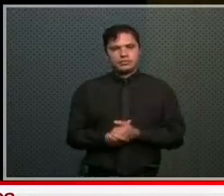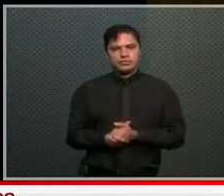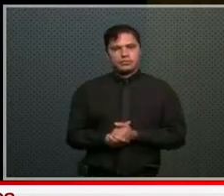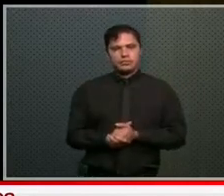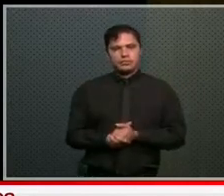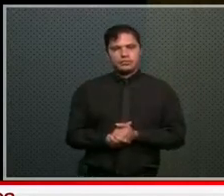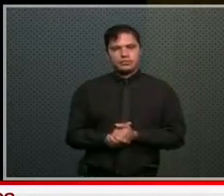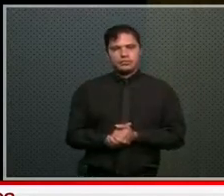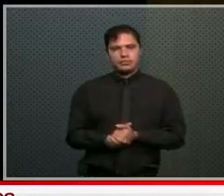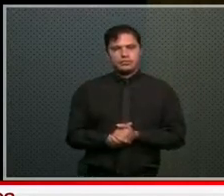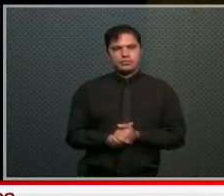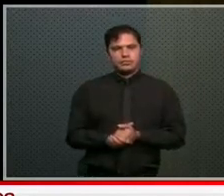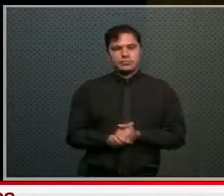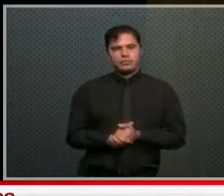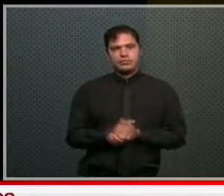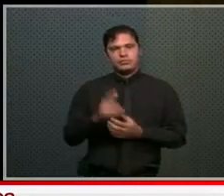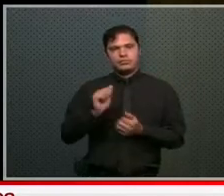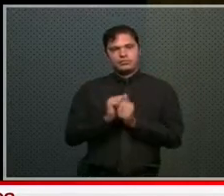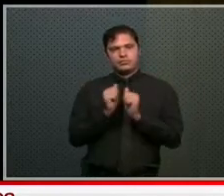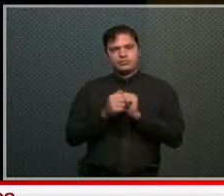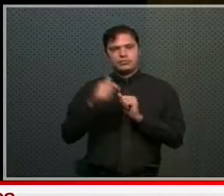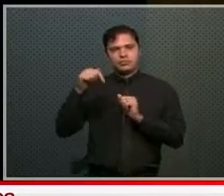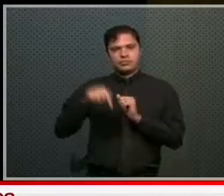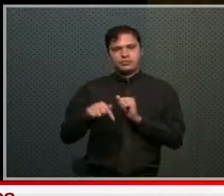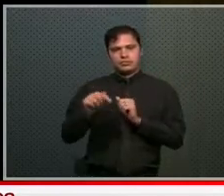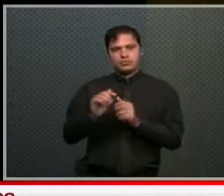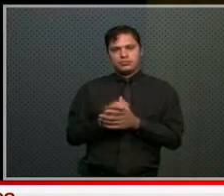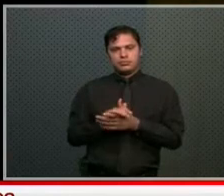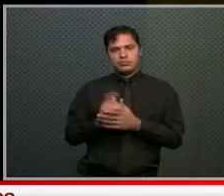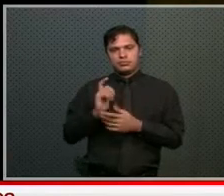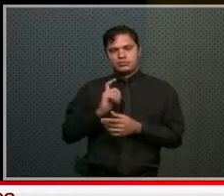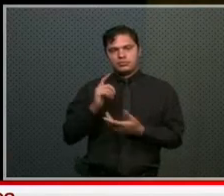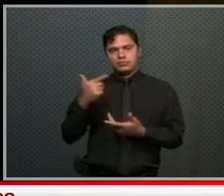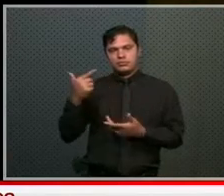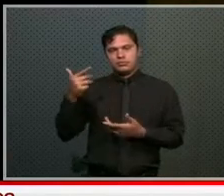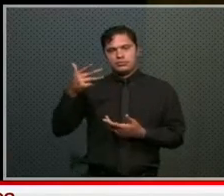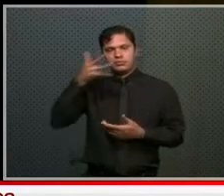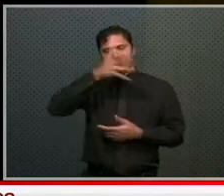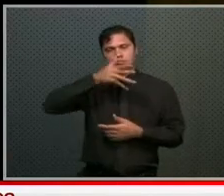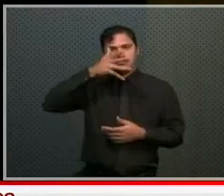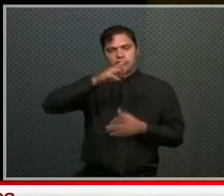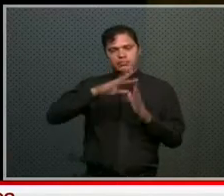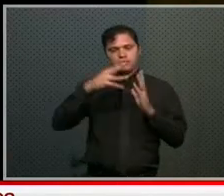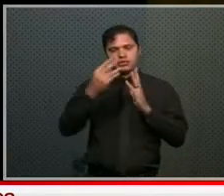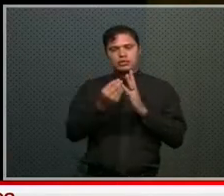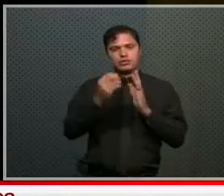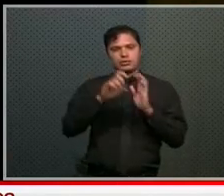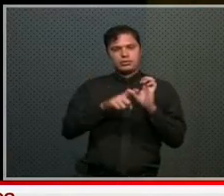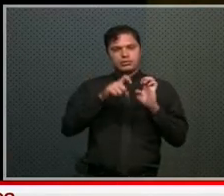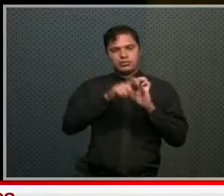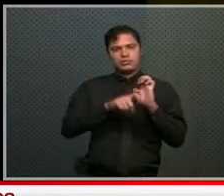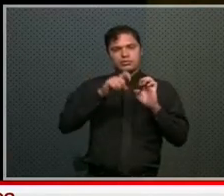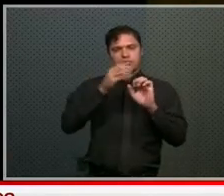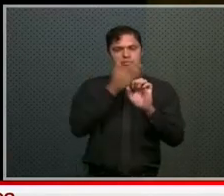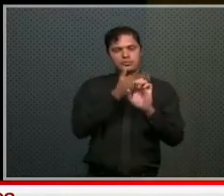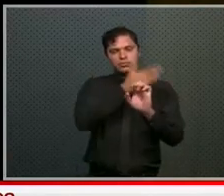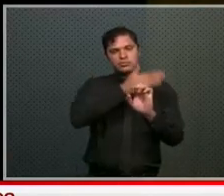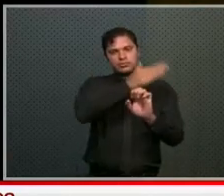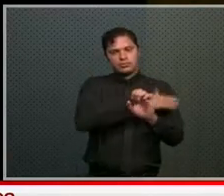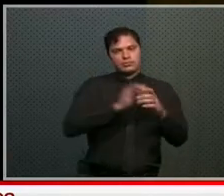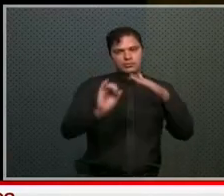adaptadas a nossa região pela Embrapa Amazônia Oriental e os seus antecessores